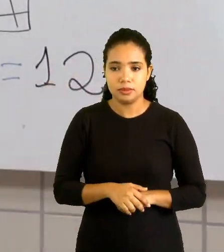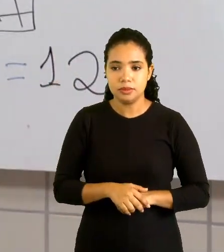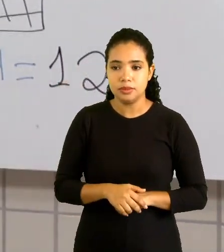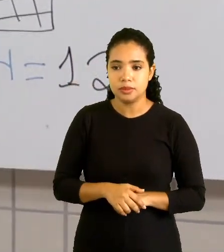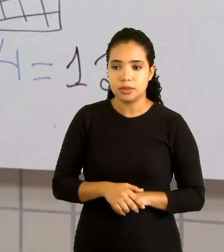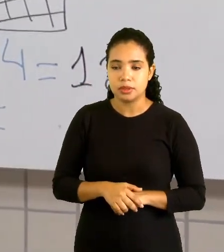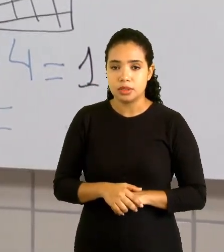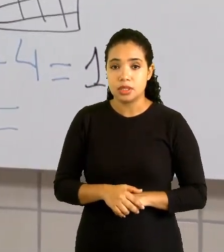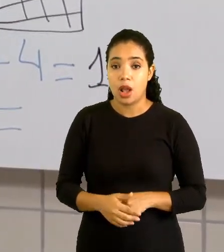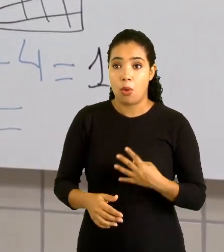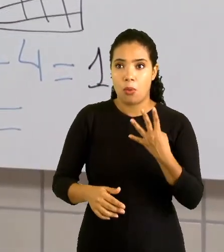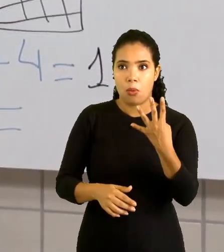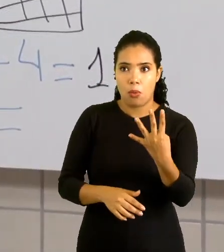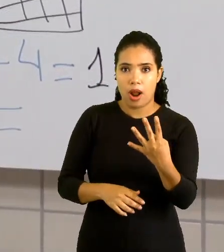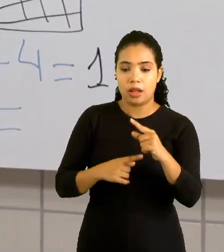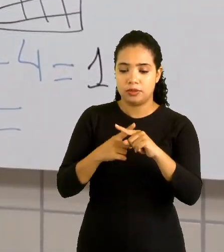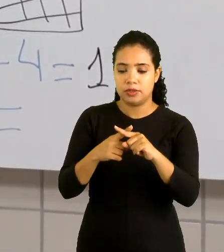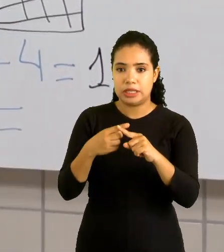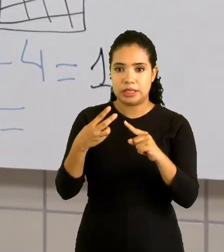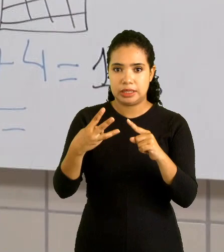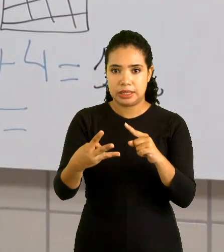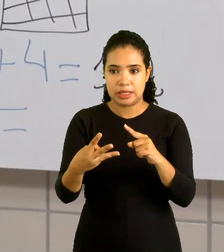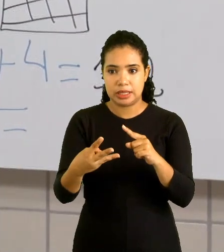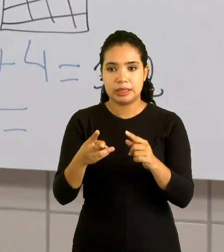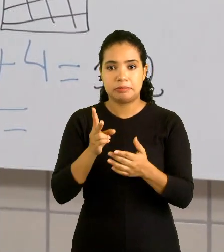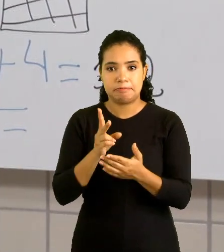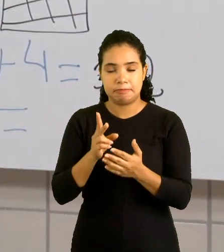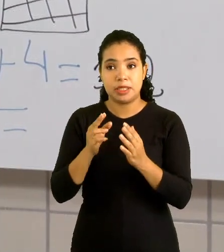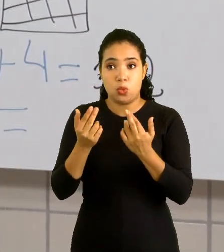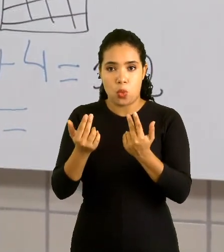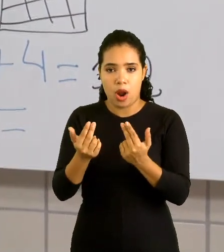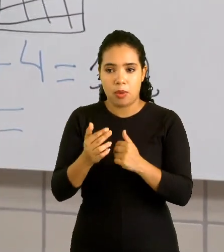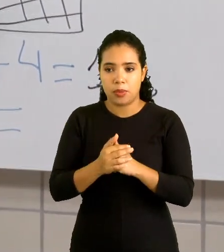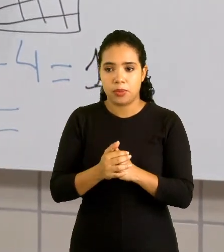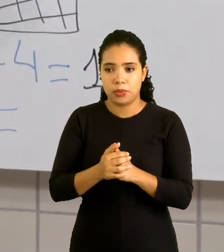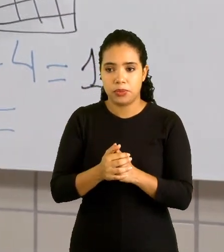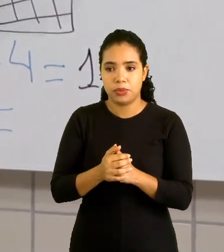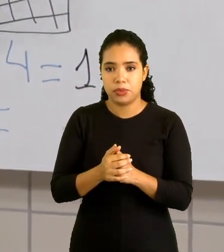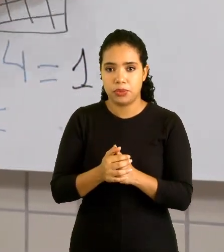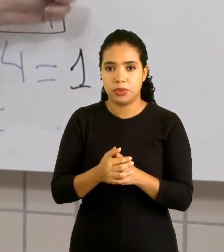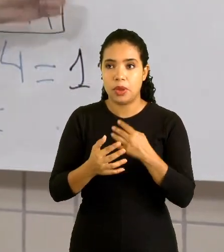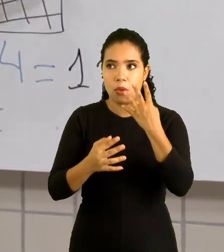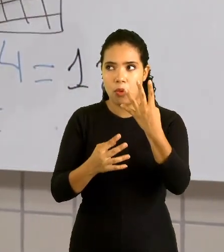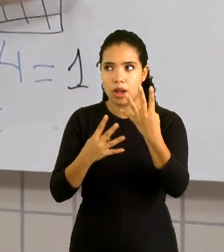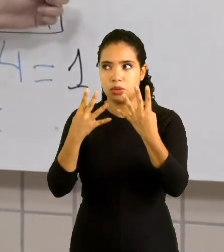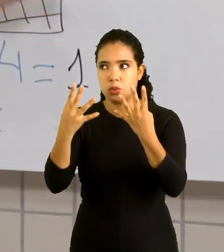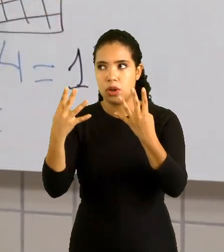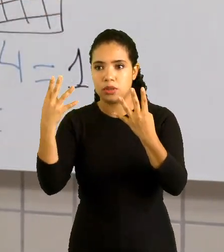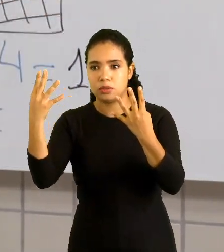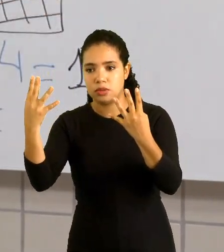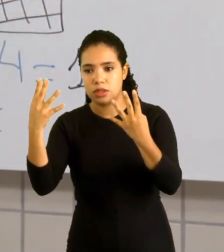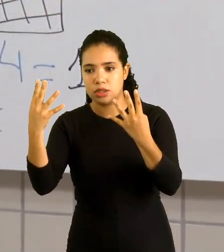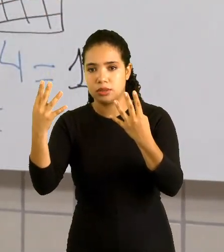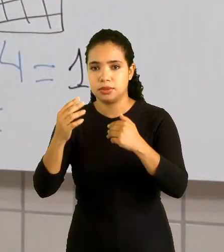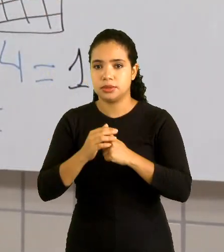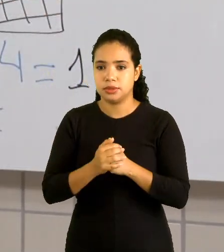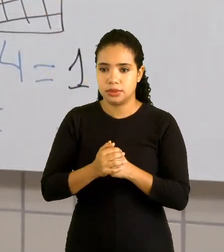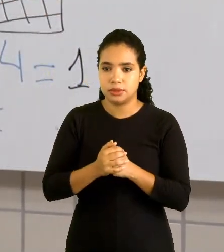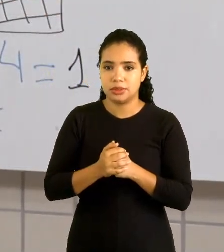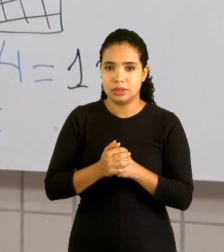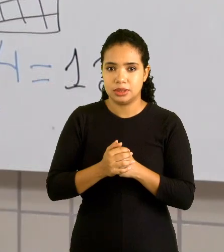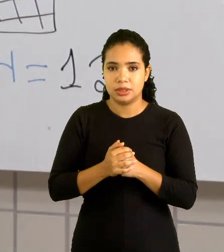E 4 três vezes é a mesma coisa. 4, 4, 4. 4 três vezes